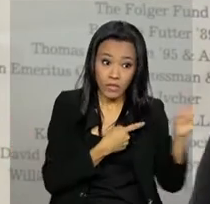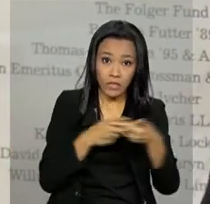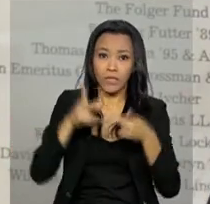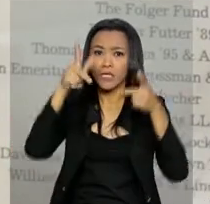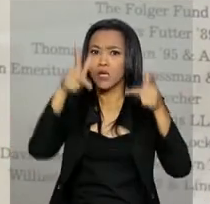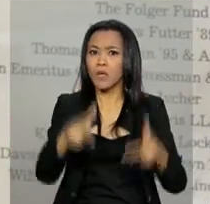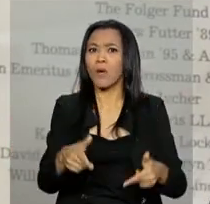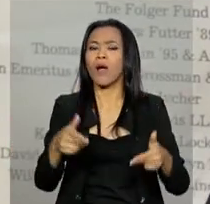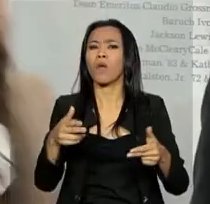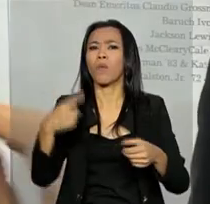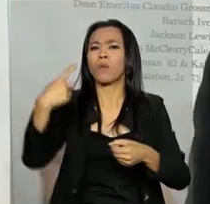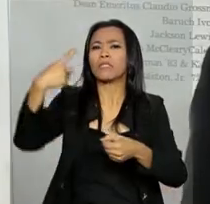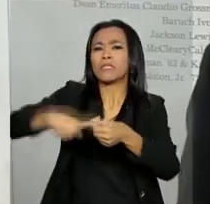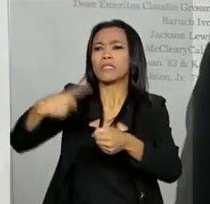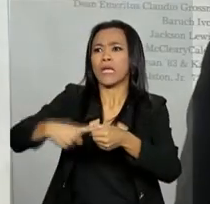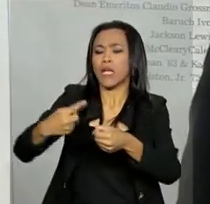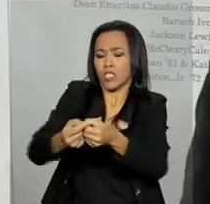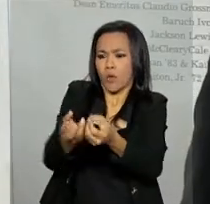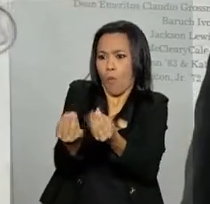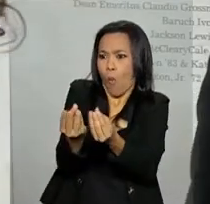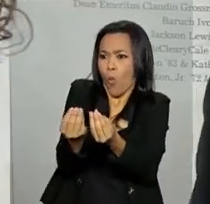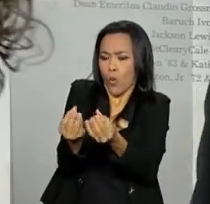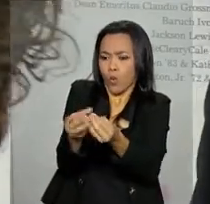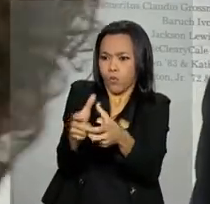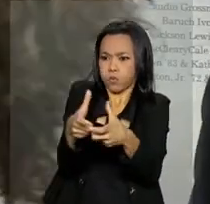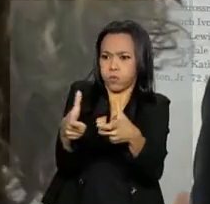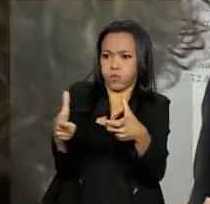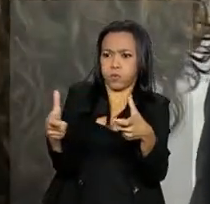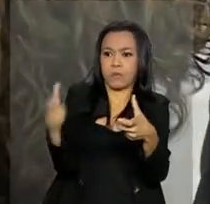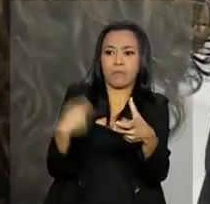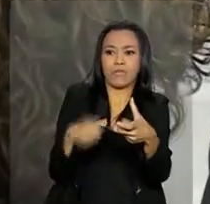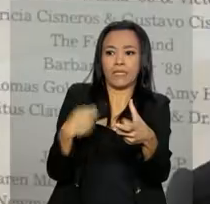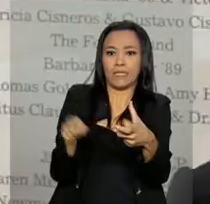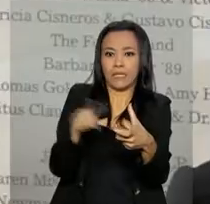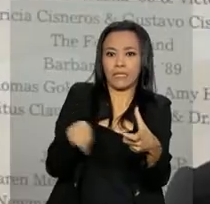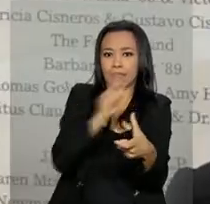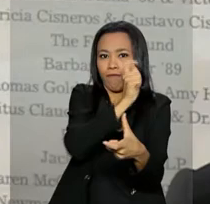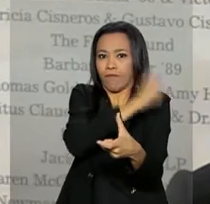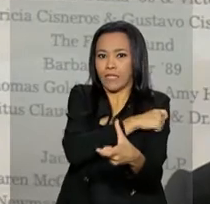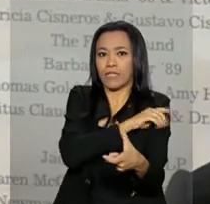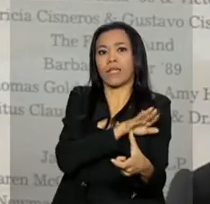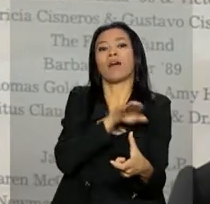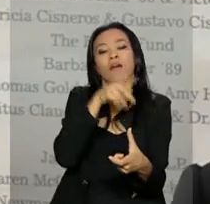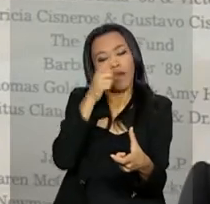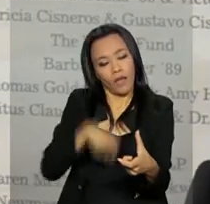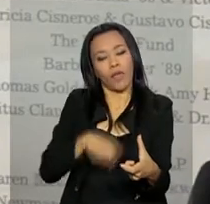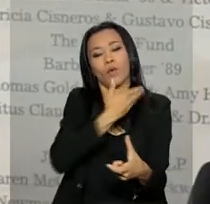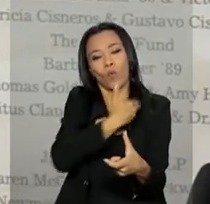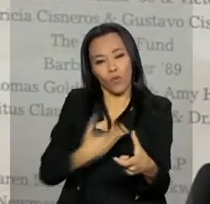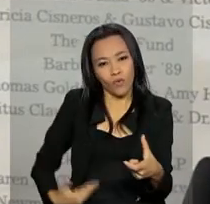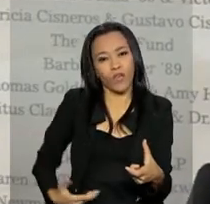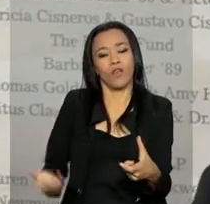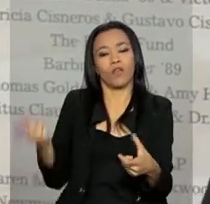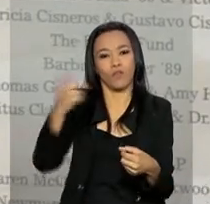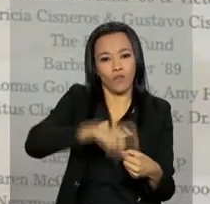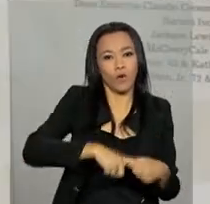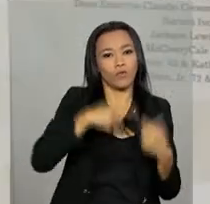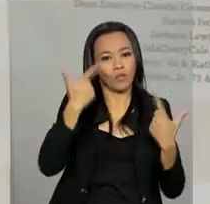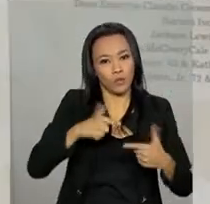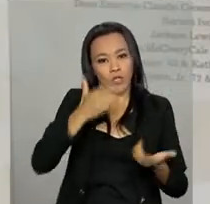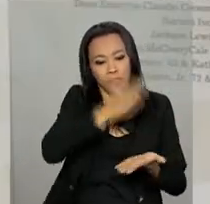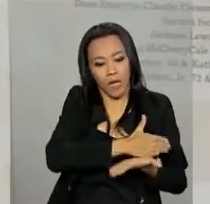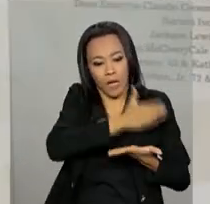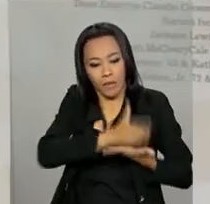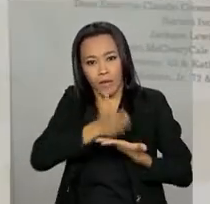cidade muito populosa ser classificada como área de recomendação da vacina é possível que o governo volte a discutir o fracionamento